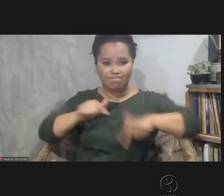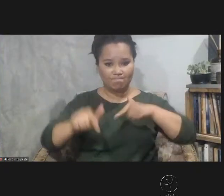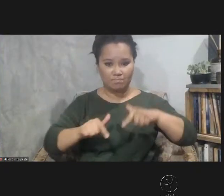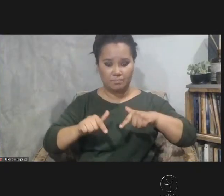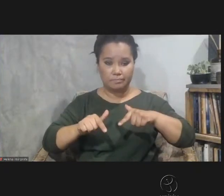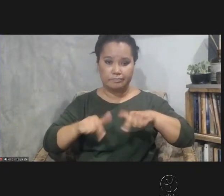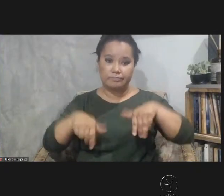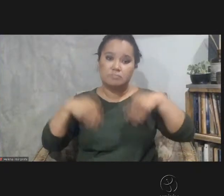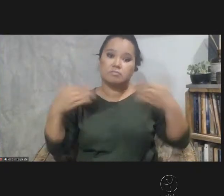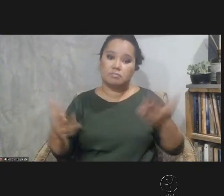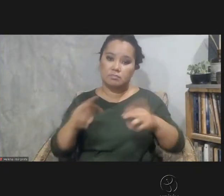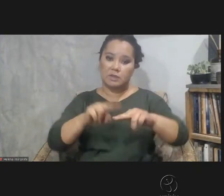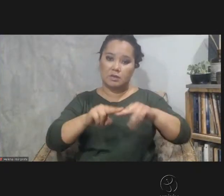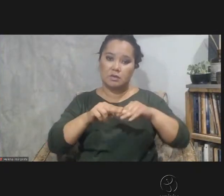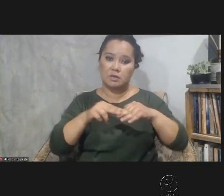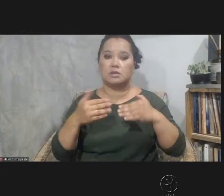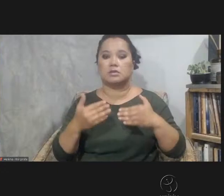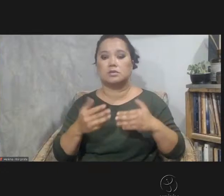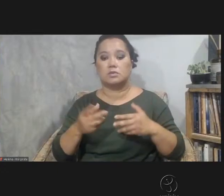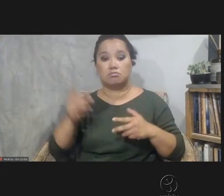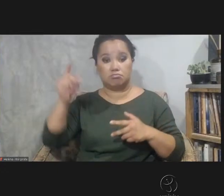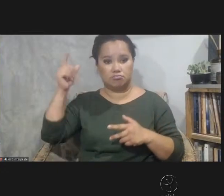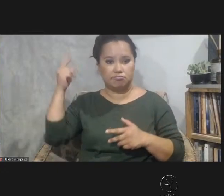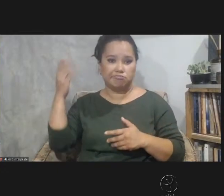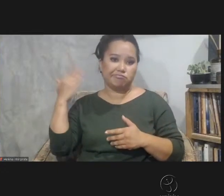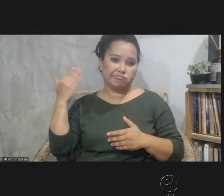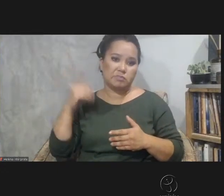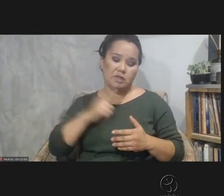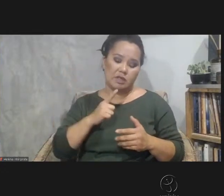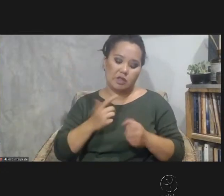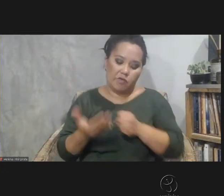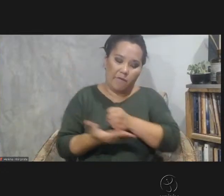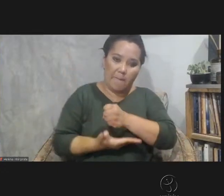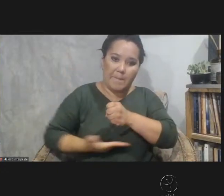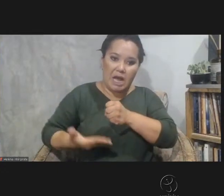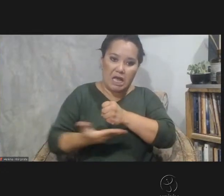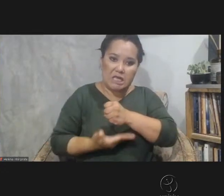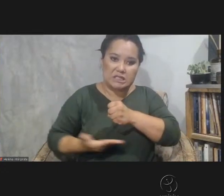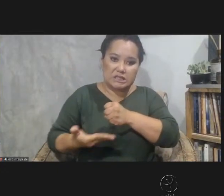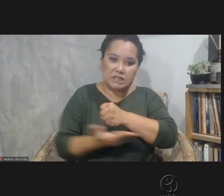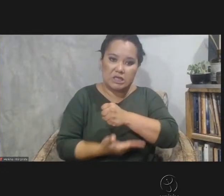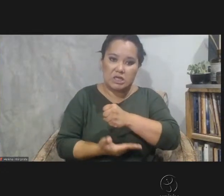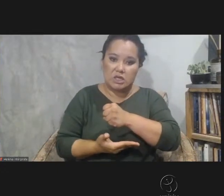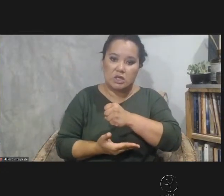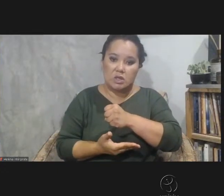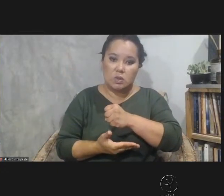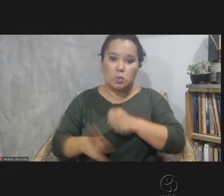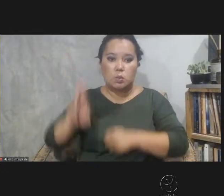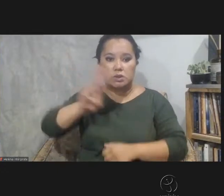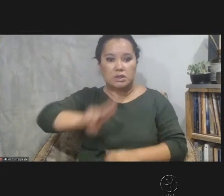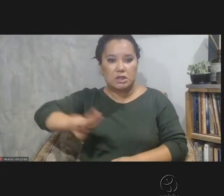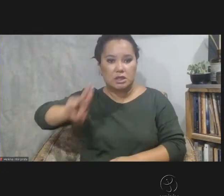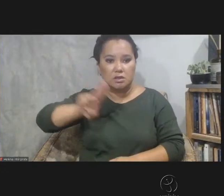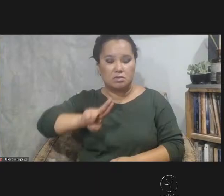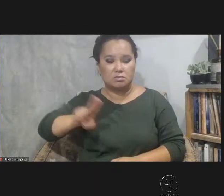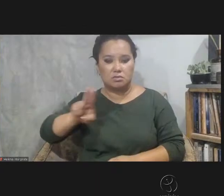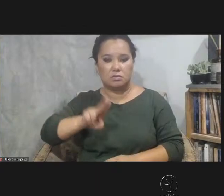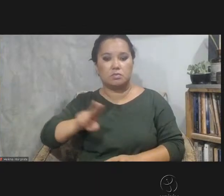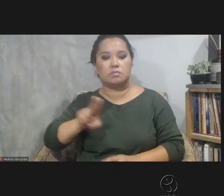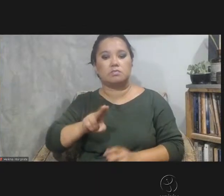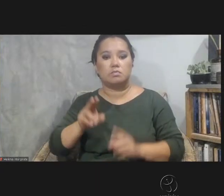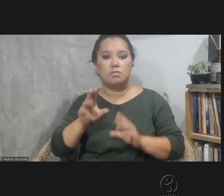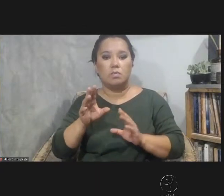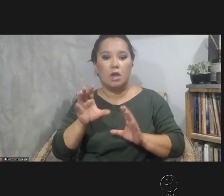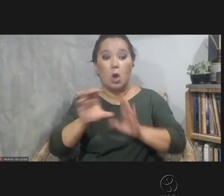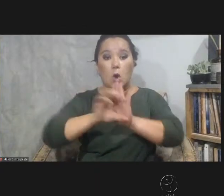disso, estavam adotando os princípios fundamentais do neoliberalismo. Desde seus primeiros